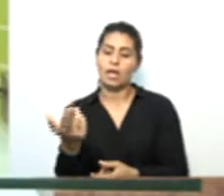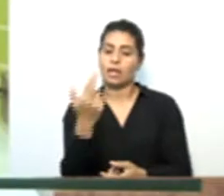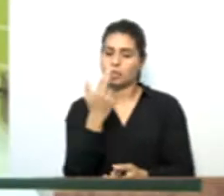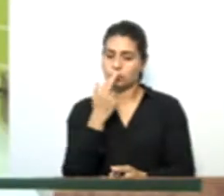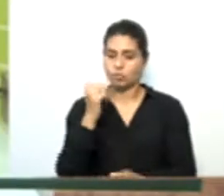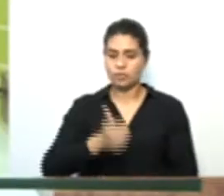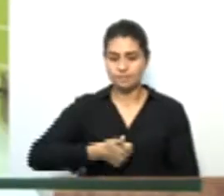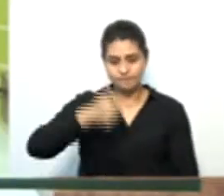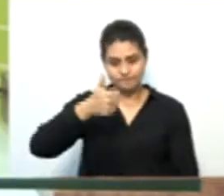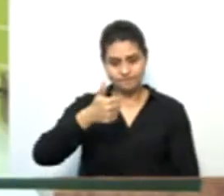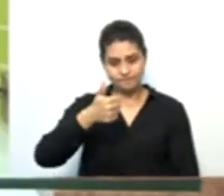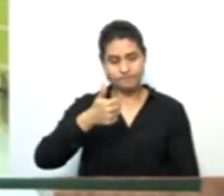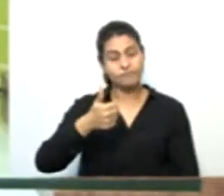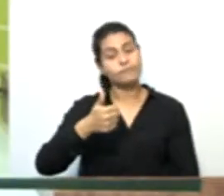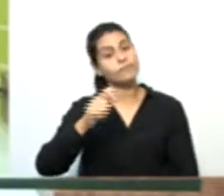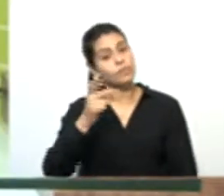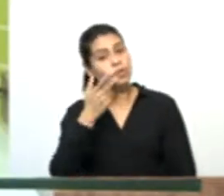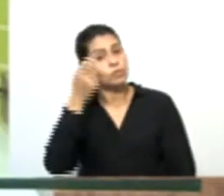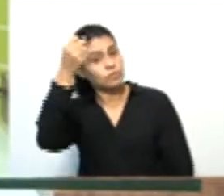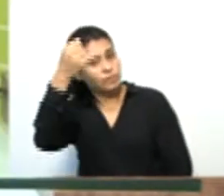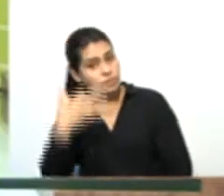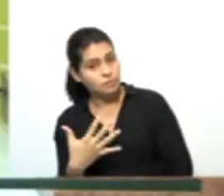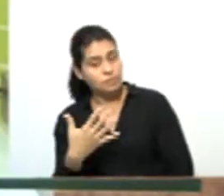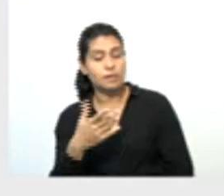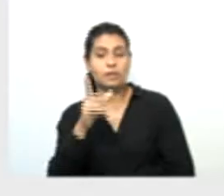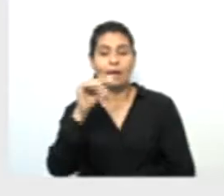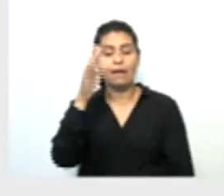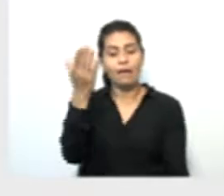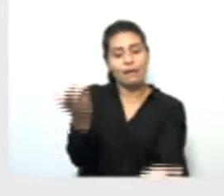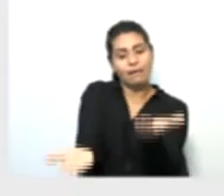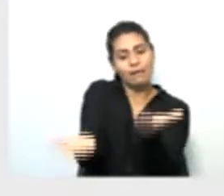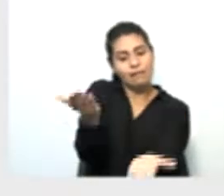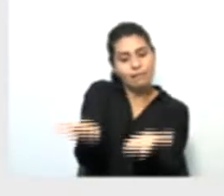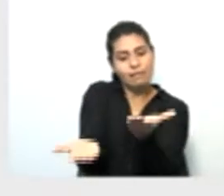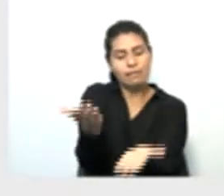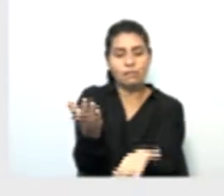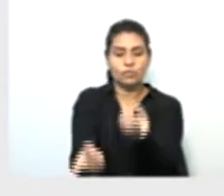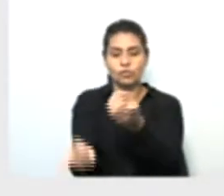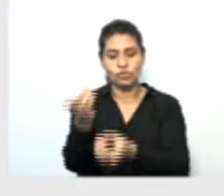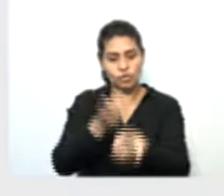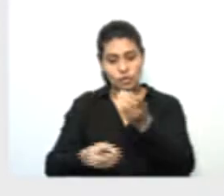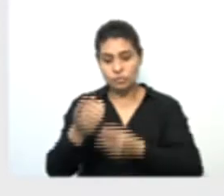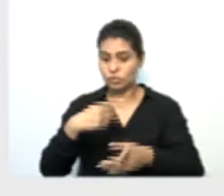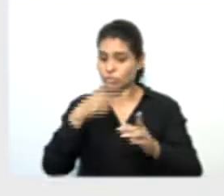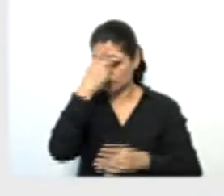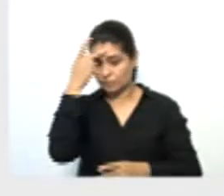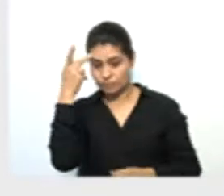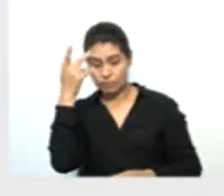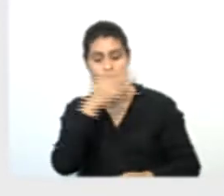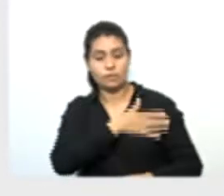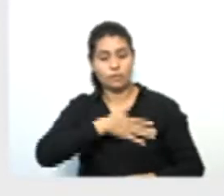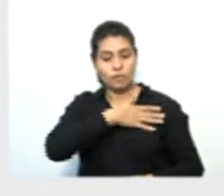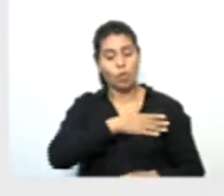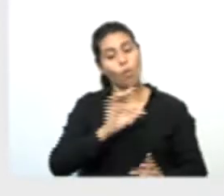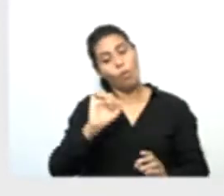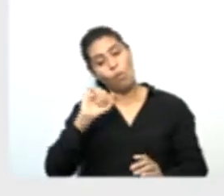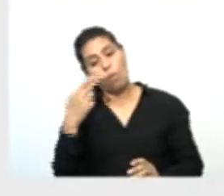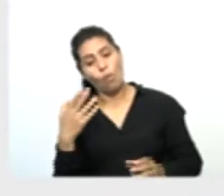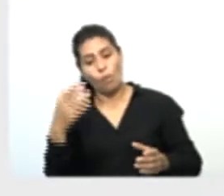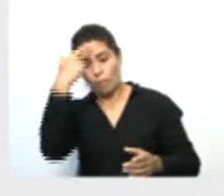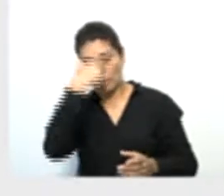positivos. Então é o que se fala sobre equilíbrio dinâmico entre satisfação pessoal e satisfação